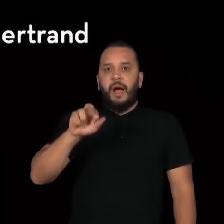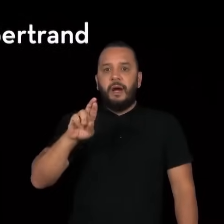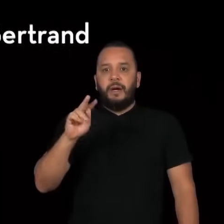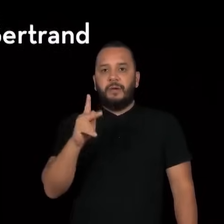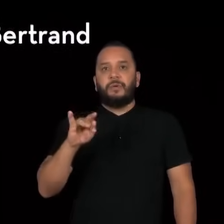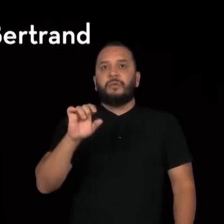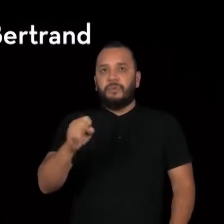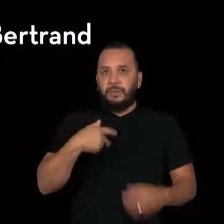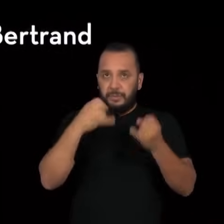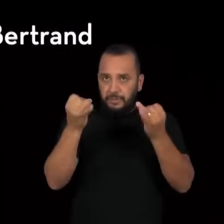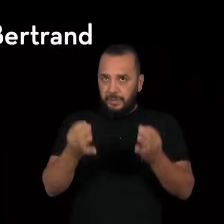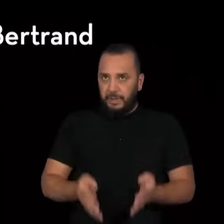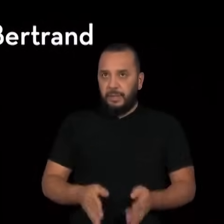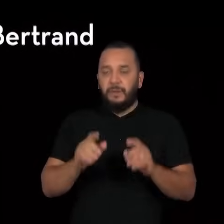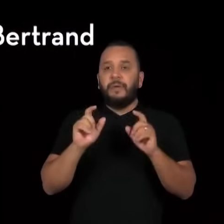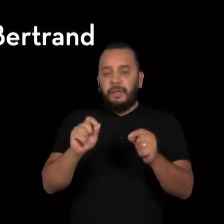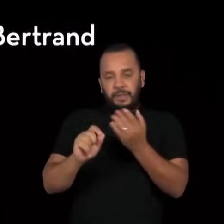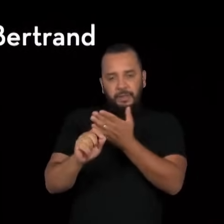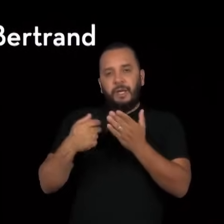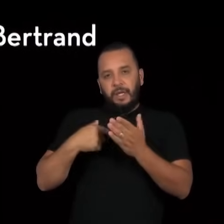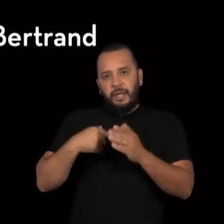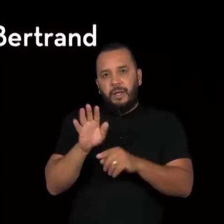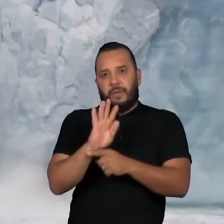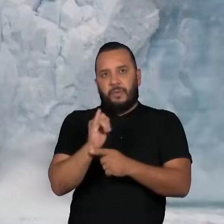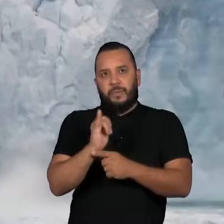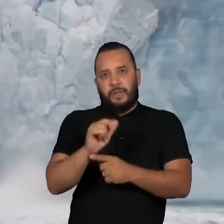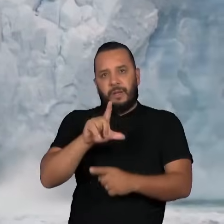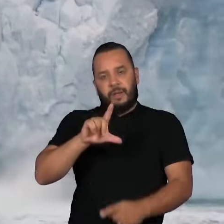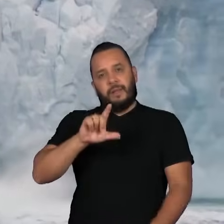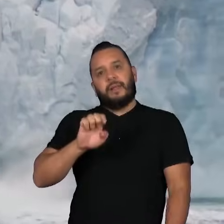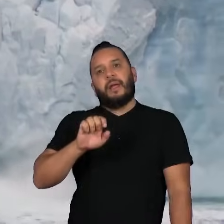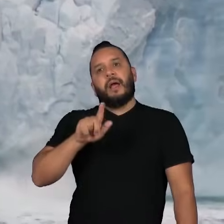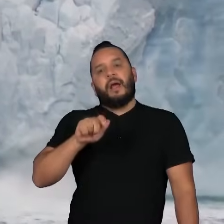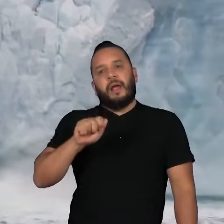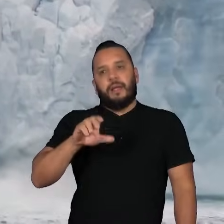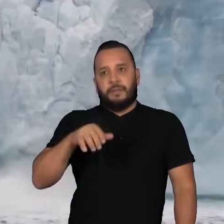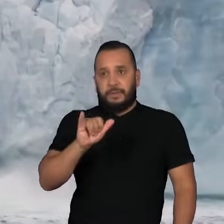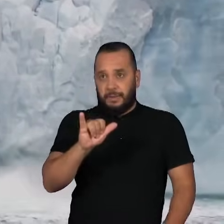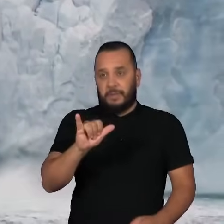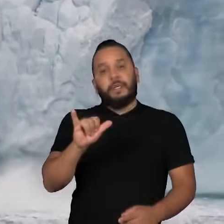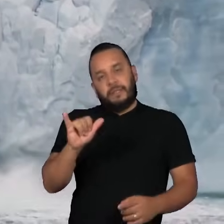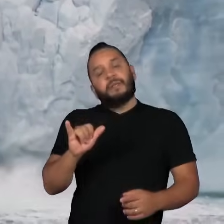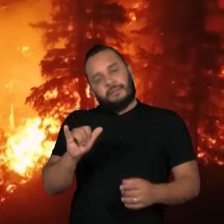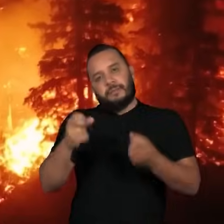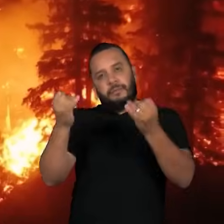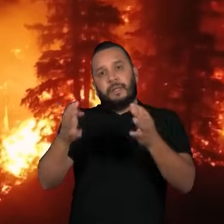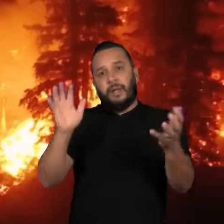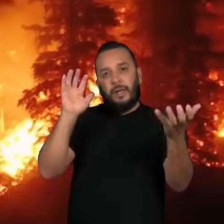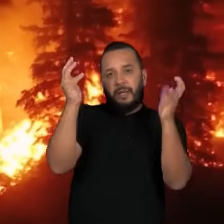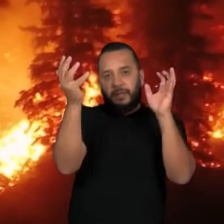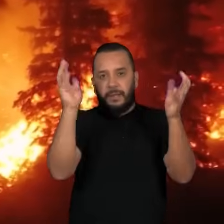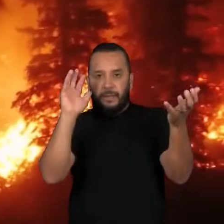documentário Legacy, ou Legado, Nossa Herança, que trata da crise climática.